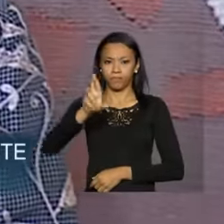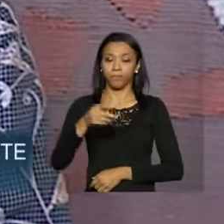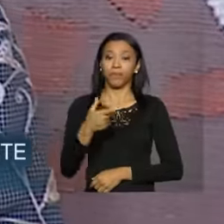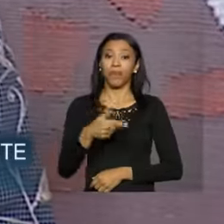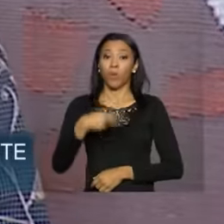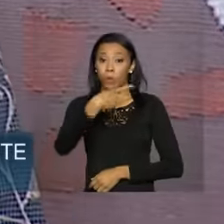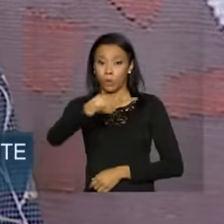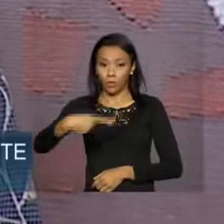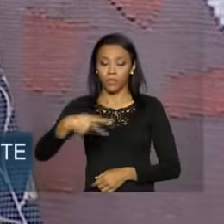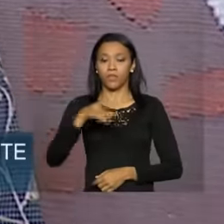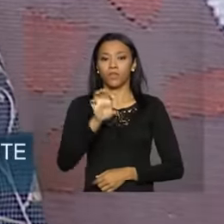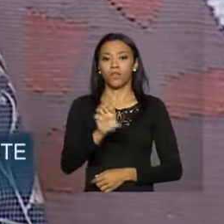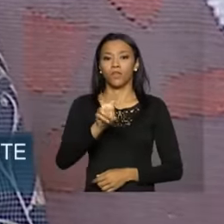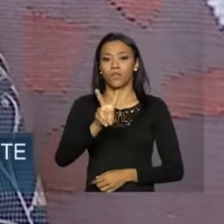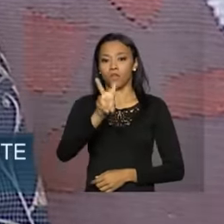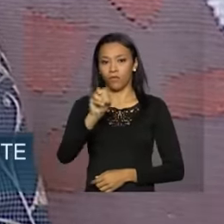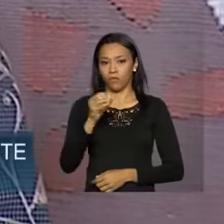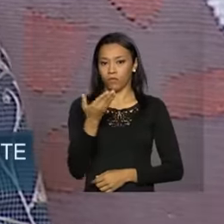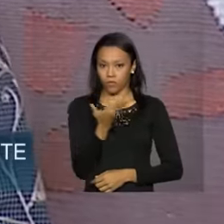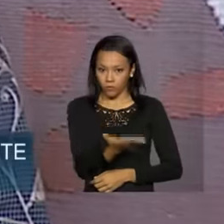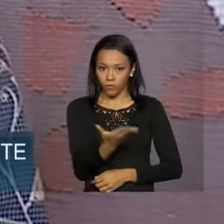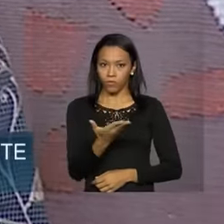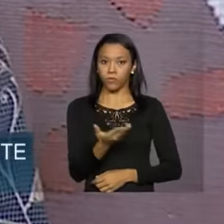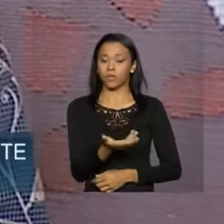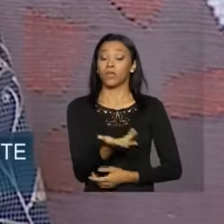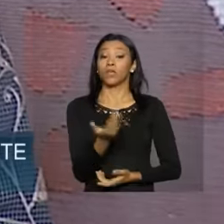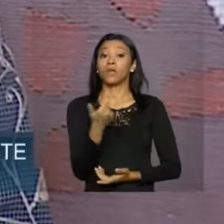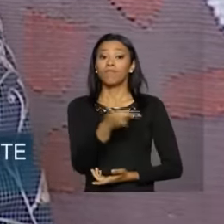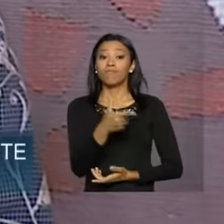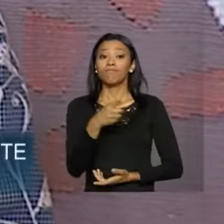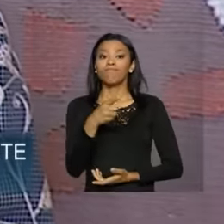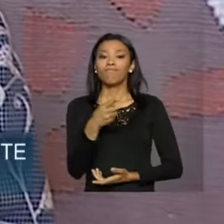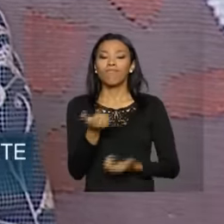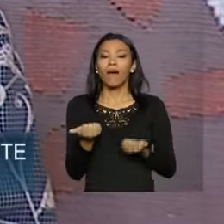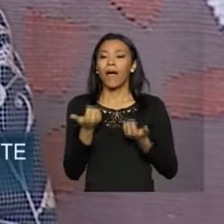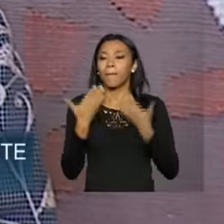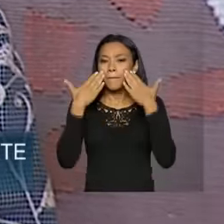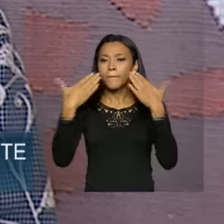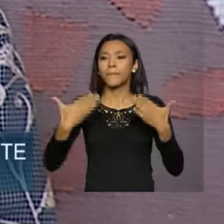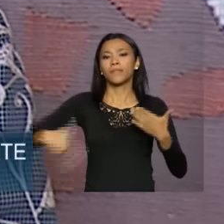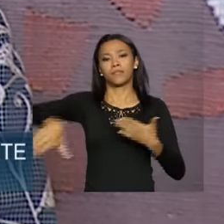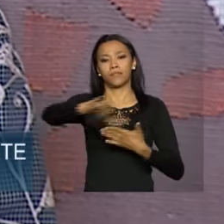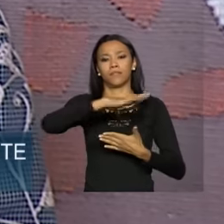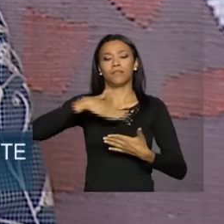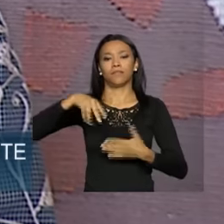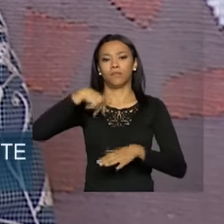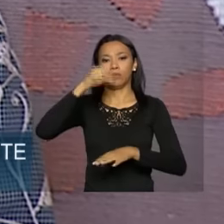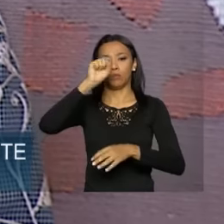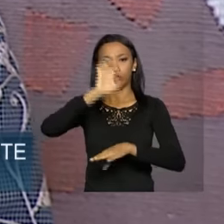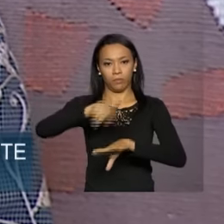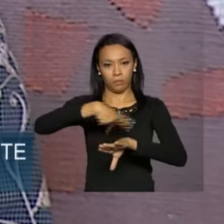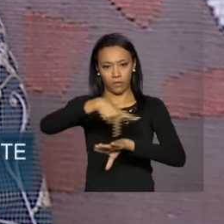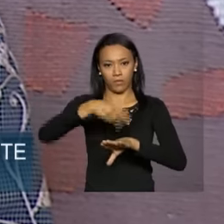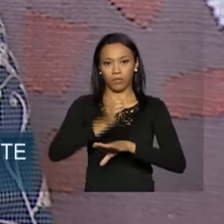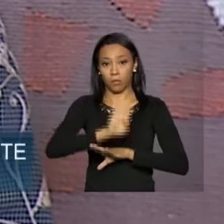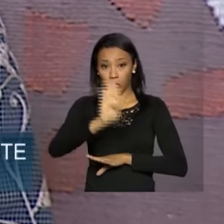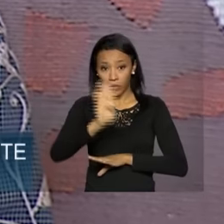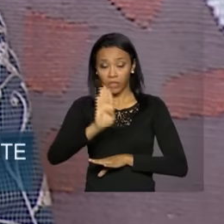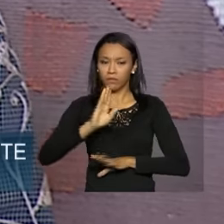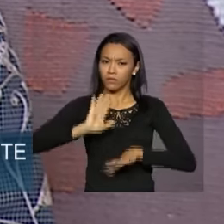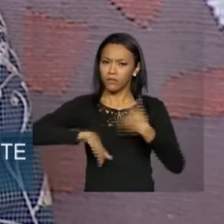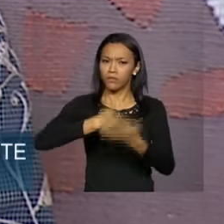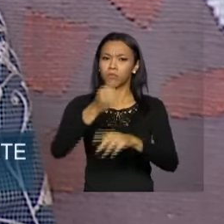Evo Morales trouxe para a Bolívia desenvolvimento social,